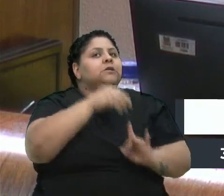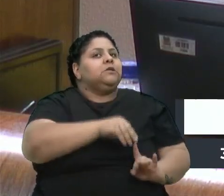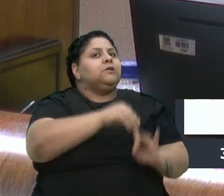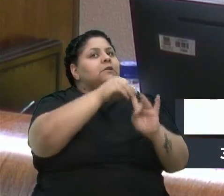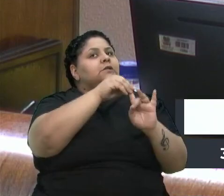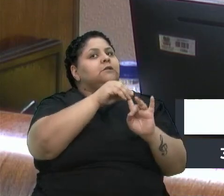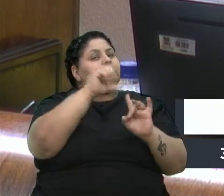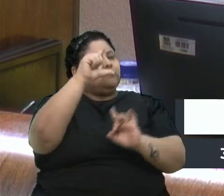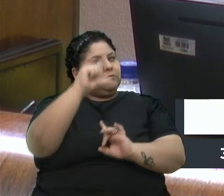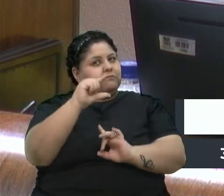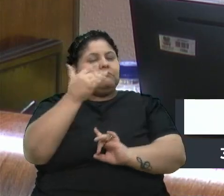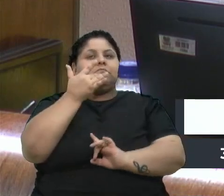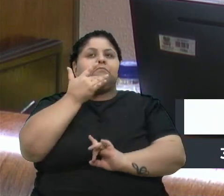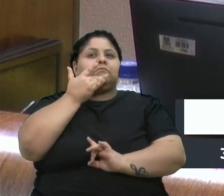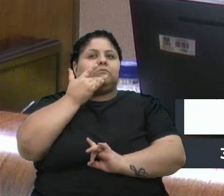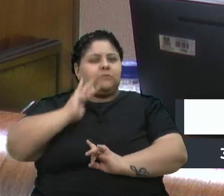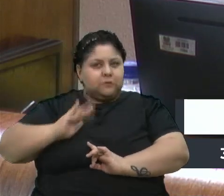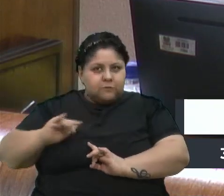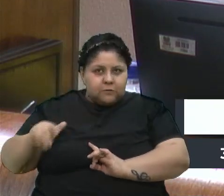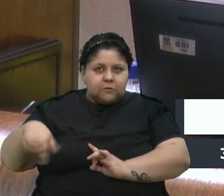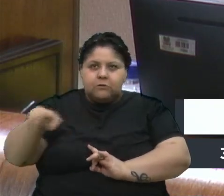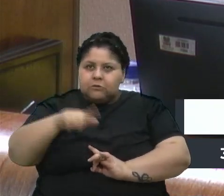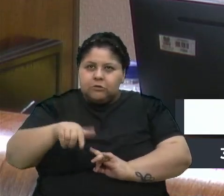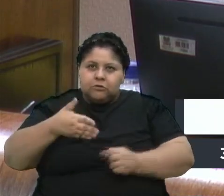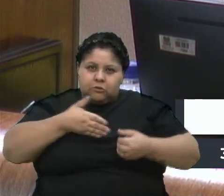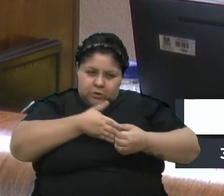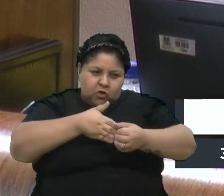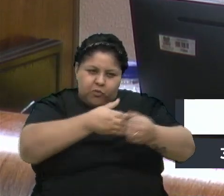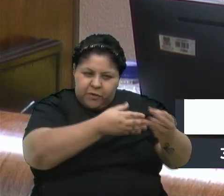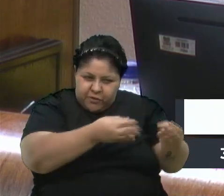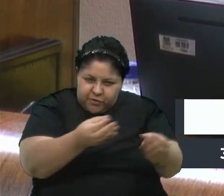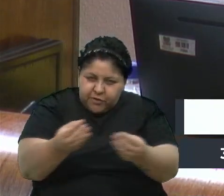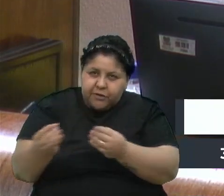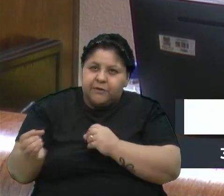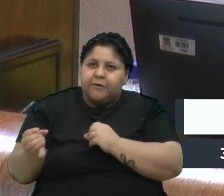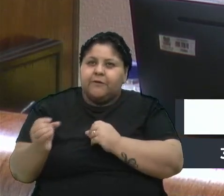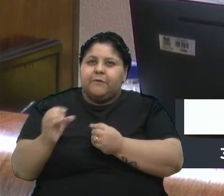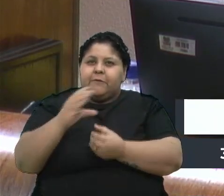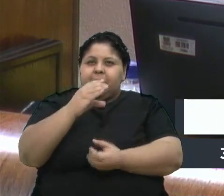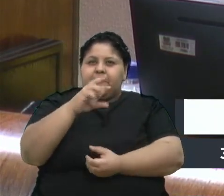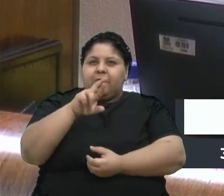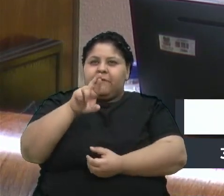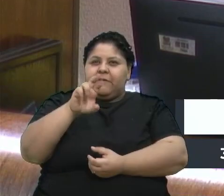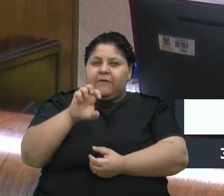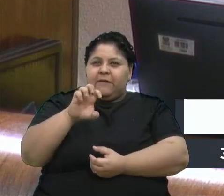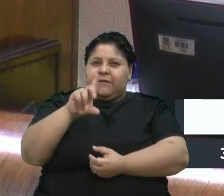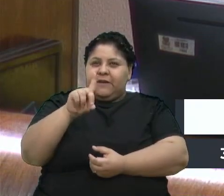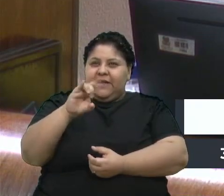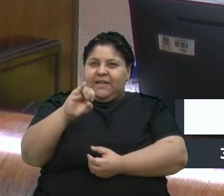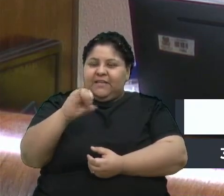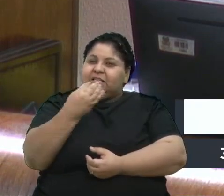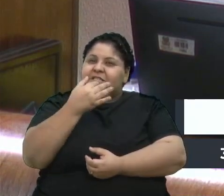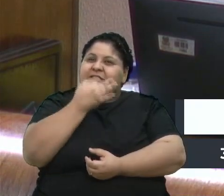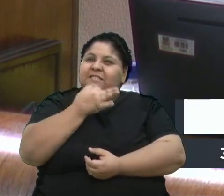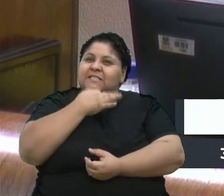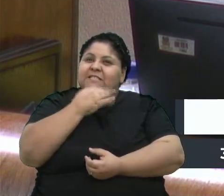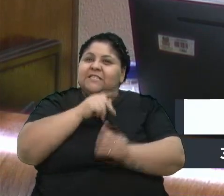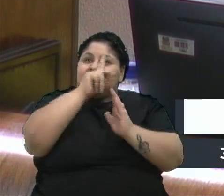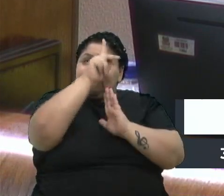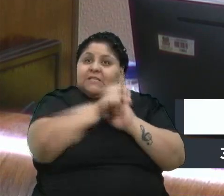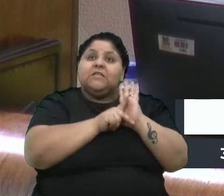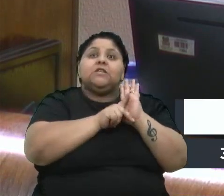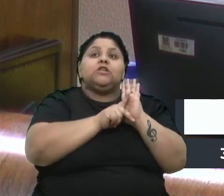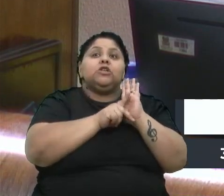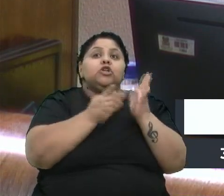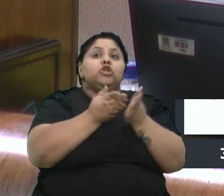dos pequenos. E o senhor acompanha muito isso e sabe, né? Cred Caxias, por exemplo, que é um projeto que virou um